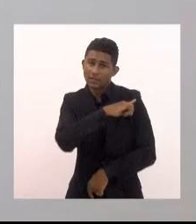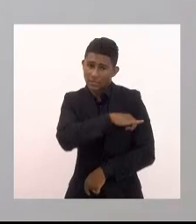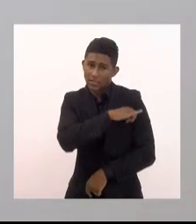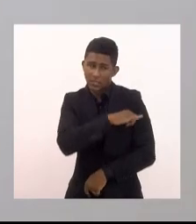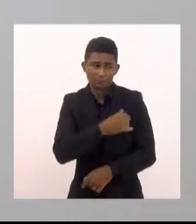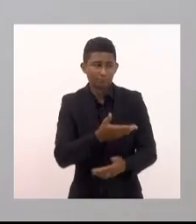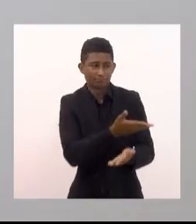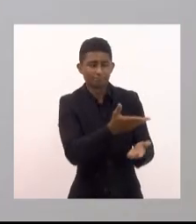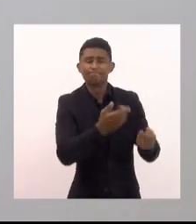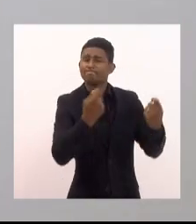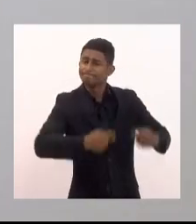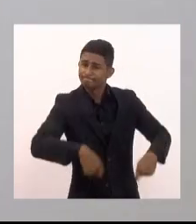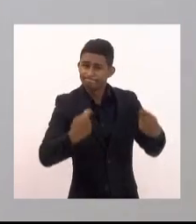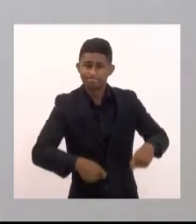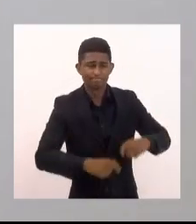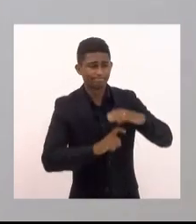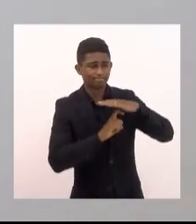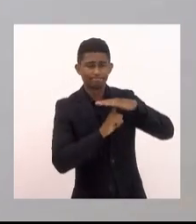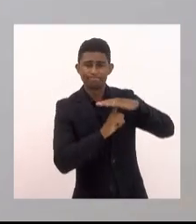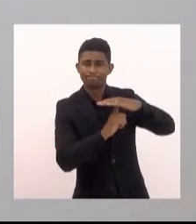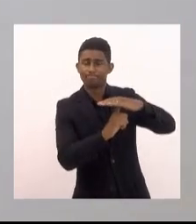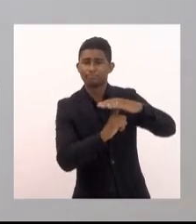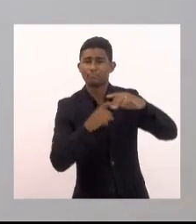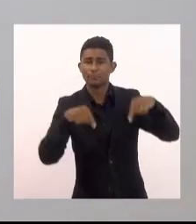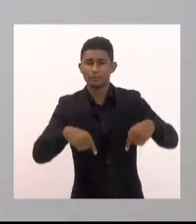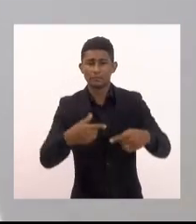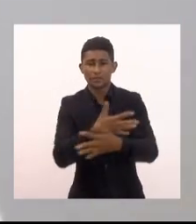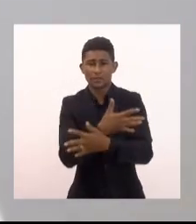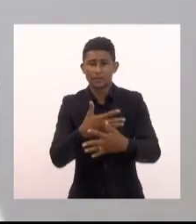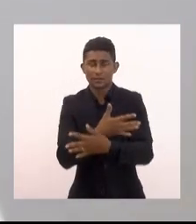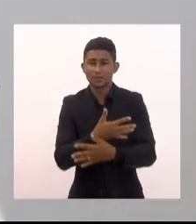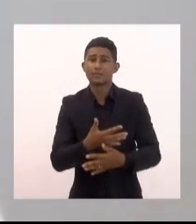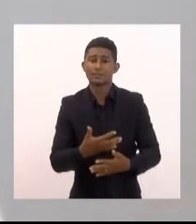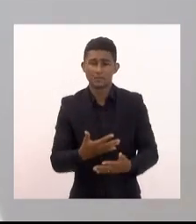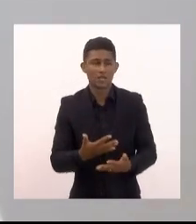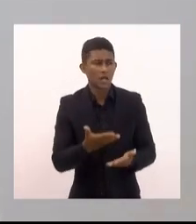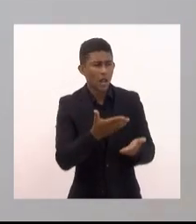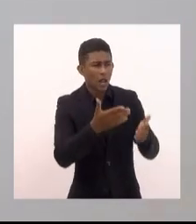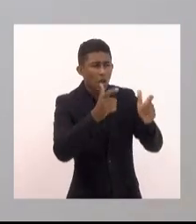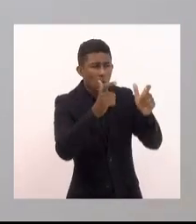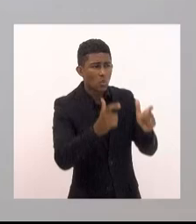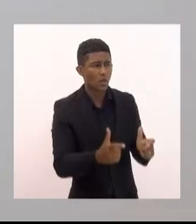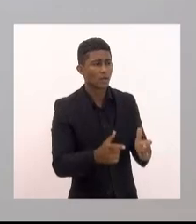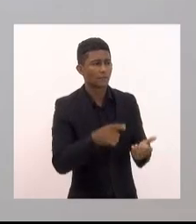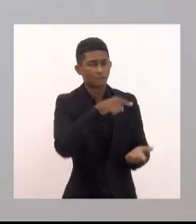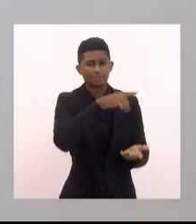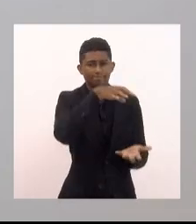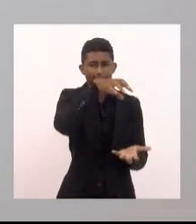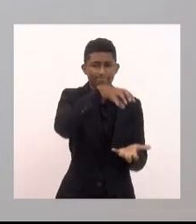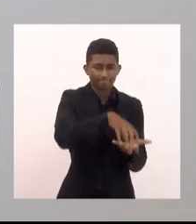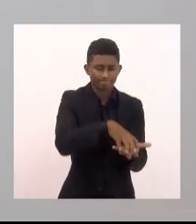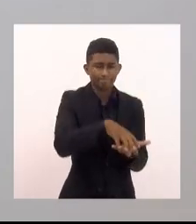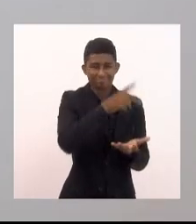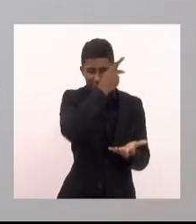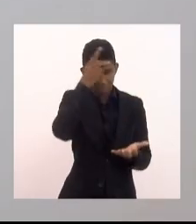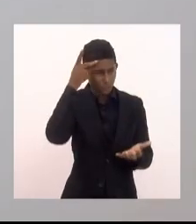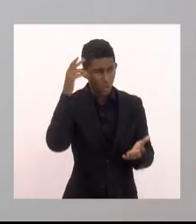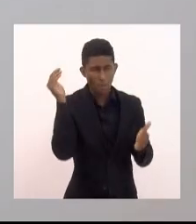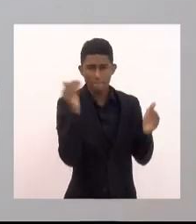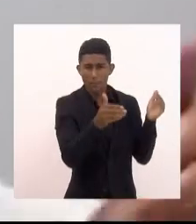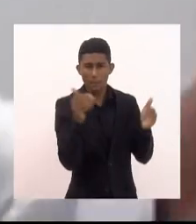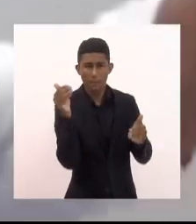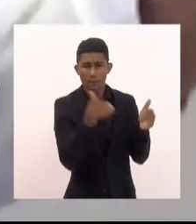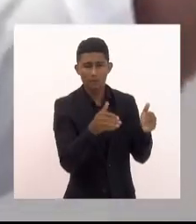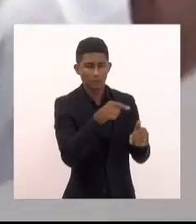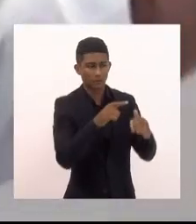ela caracteriza-se também pelas suas centralidades. E, é claro, o mercado